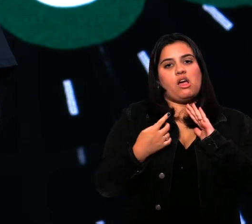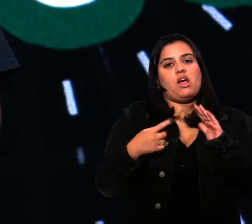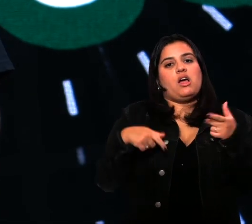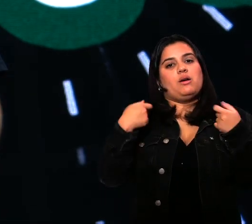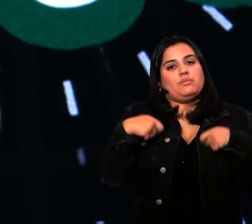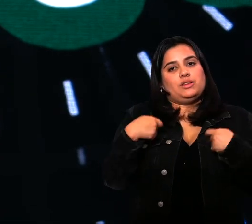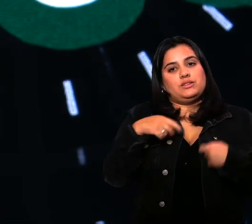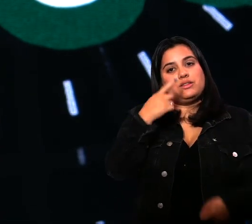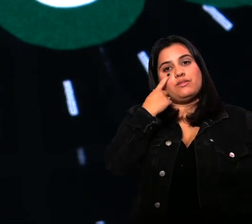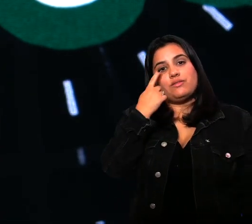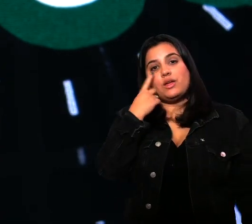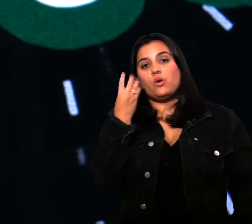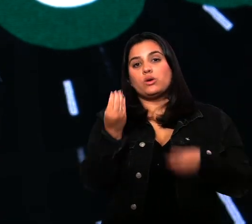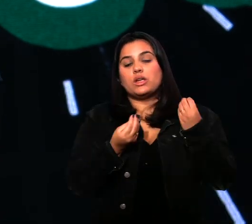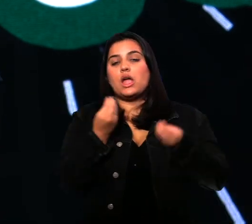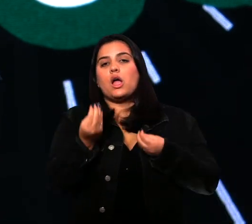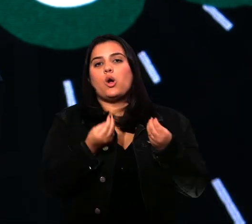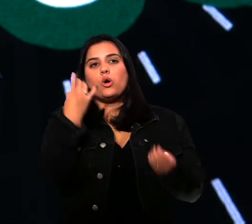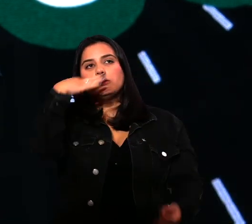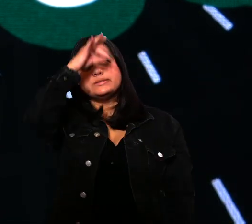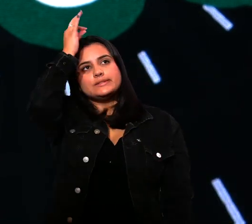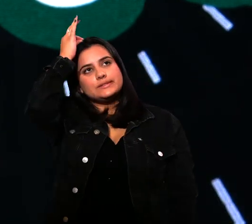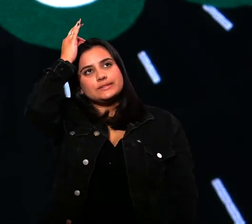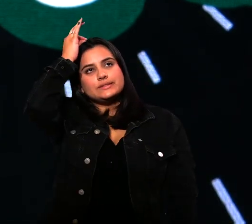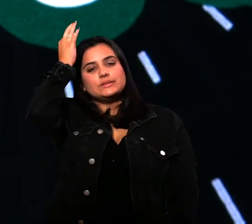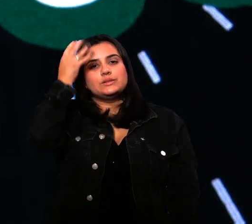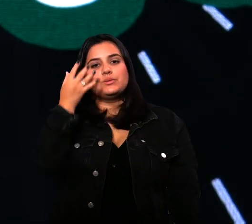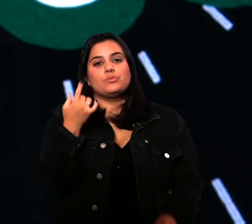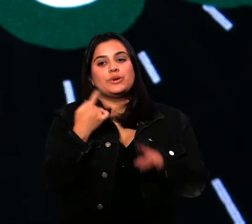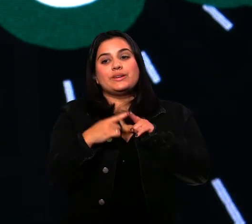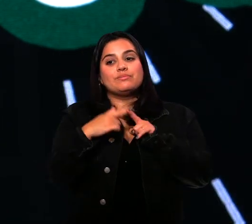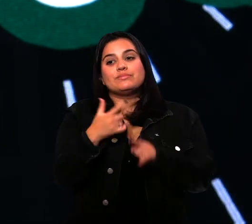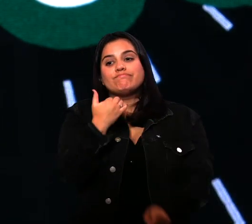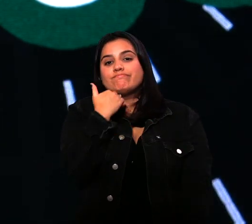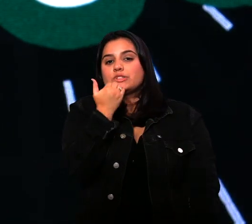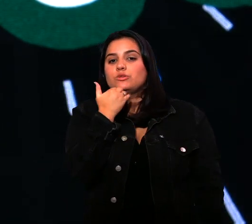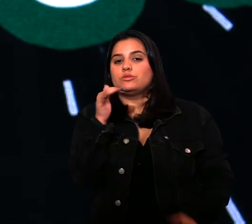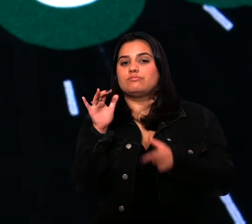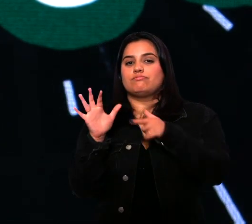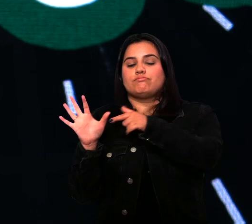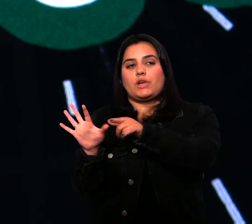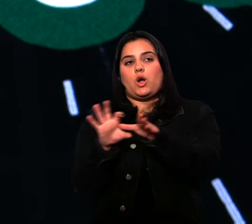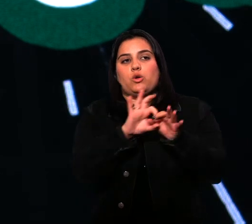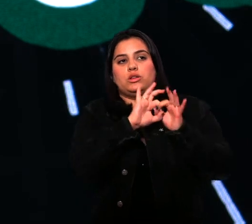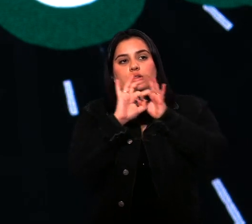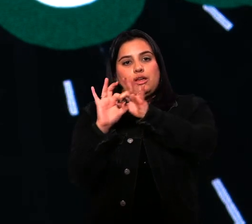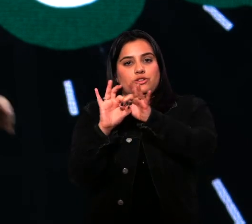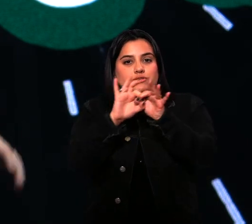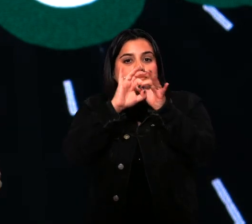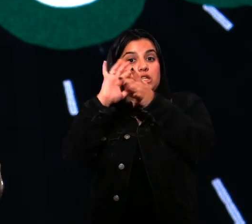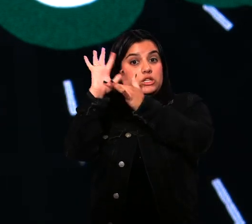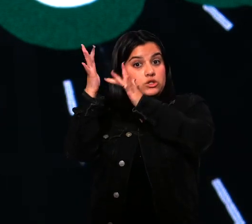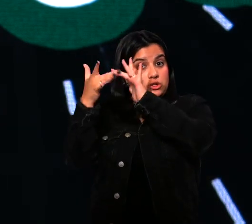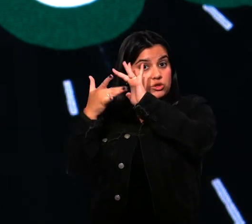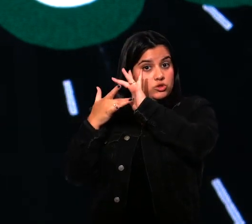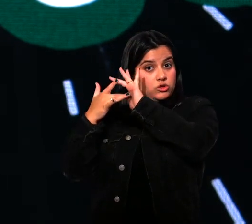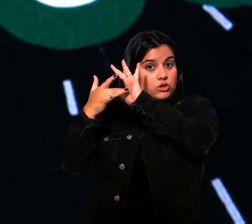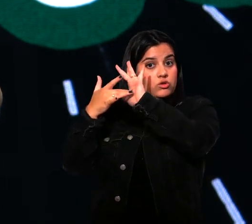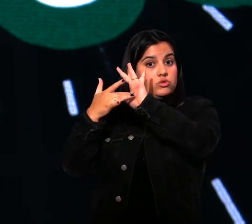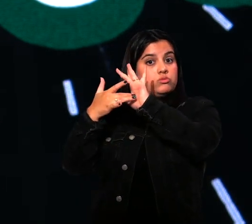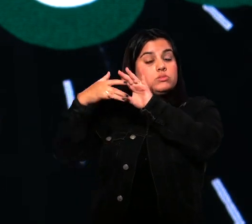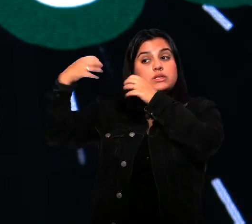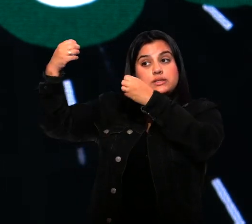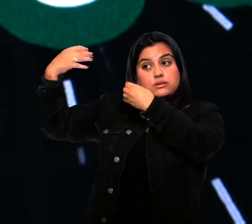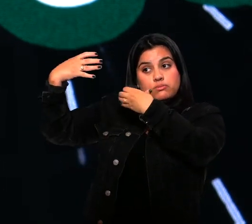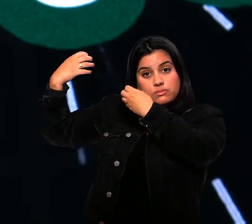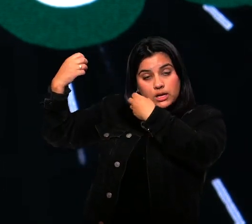é para quem já morreu, meu irmão. Porque não conseguiu viver a unidade, que é o exemplo que o próprio Jesus Cristo coloca com relação à